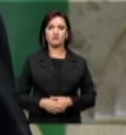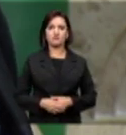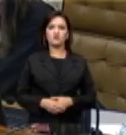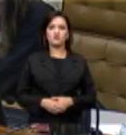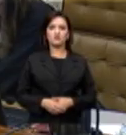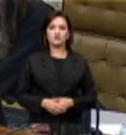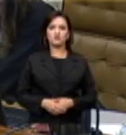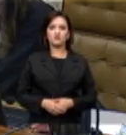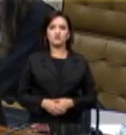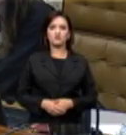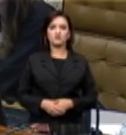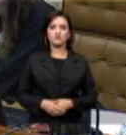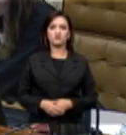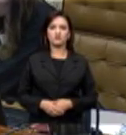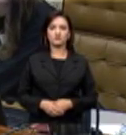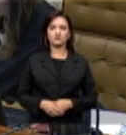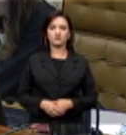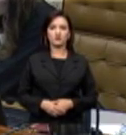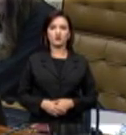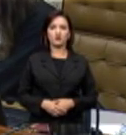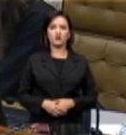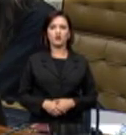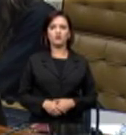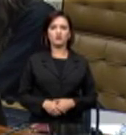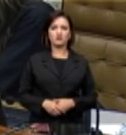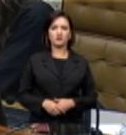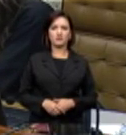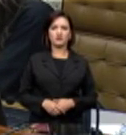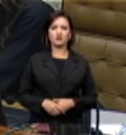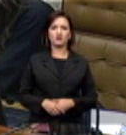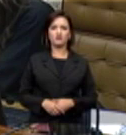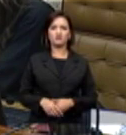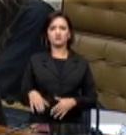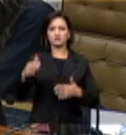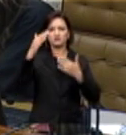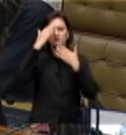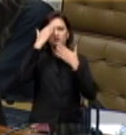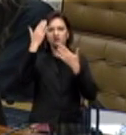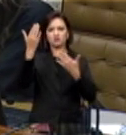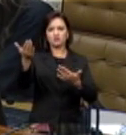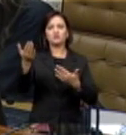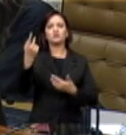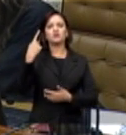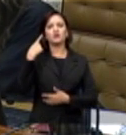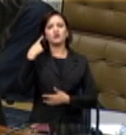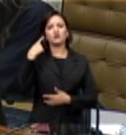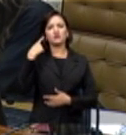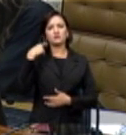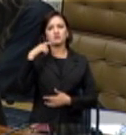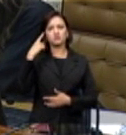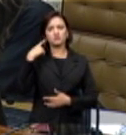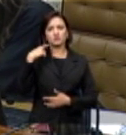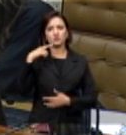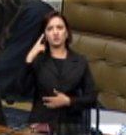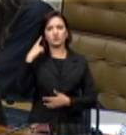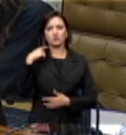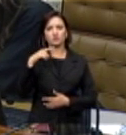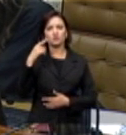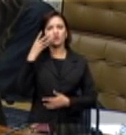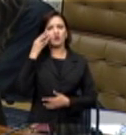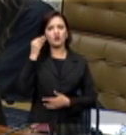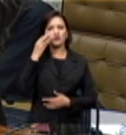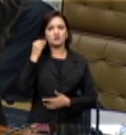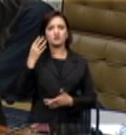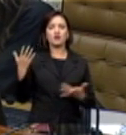Muito obrigado. Agradeço ao doutor Augusto Aras, Procurador-Geral da República. Agora, pelo Amicus Curiae, Estado de